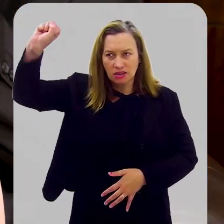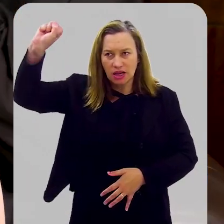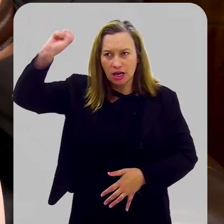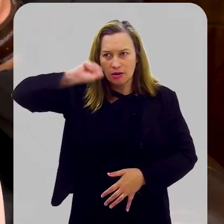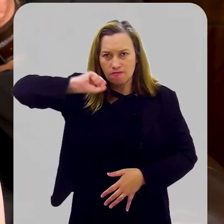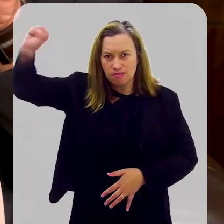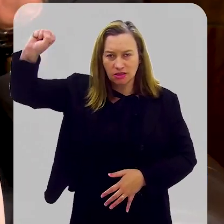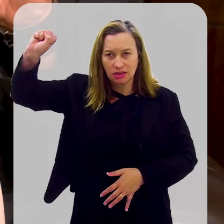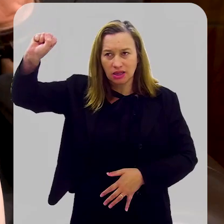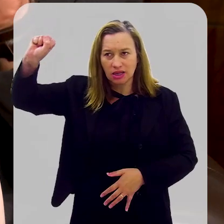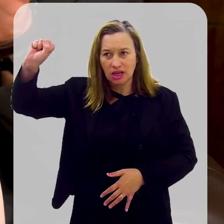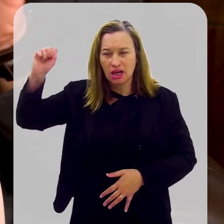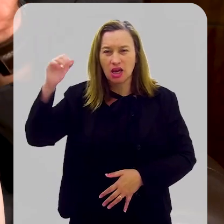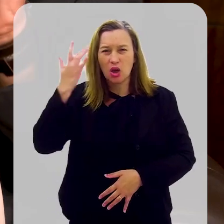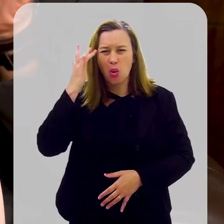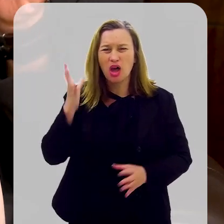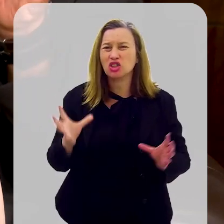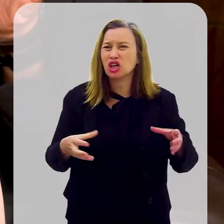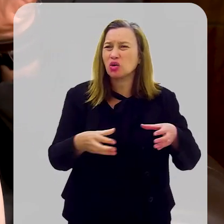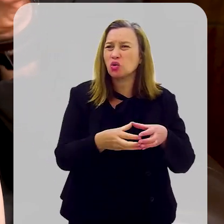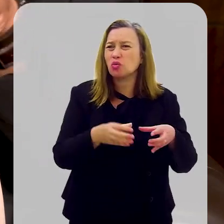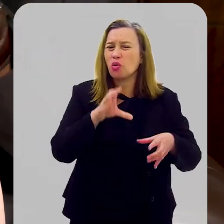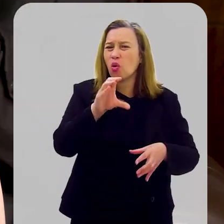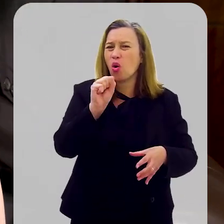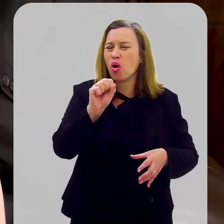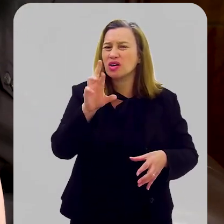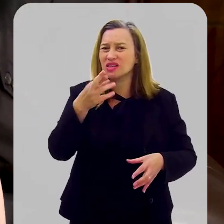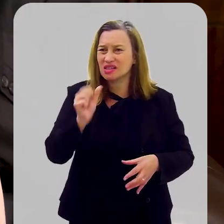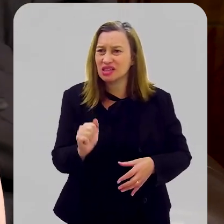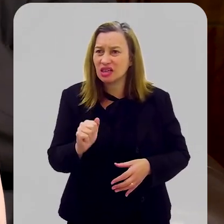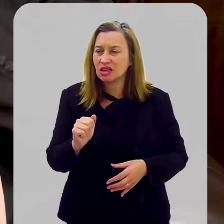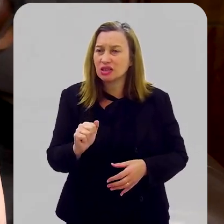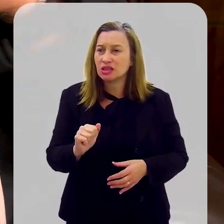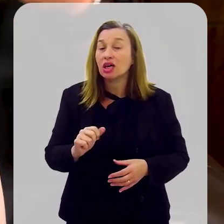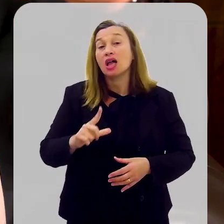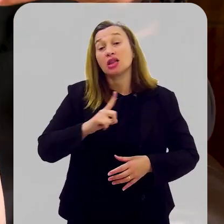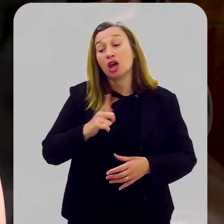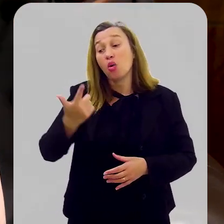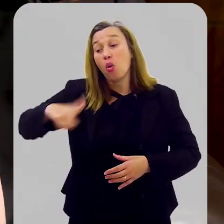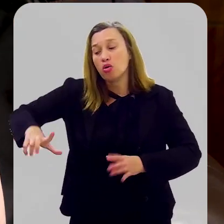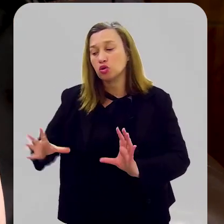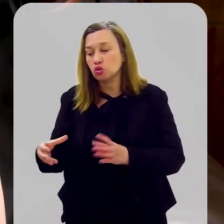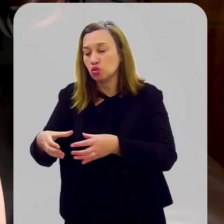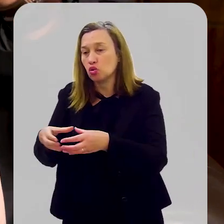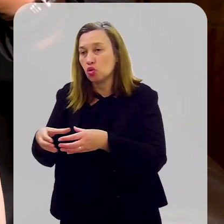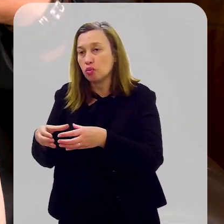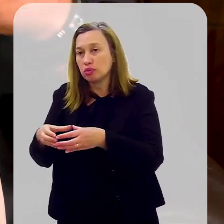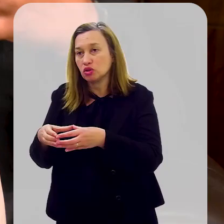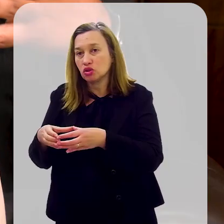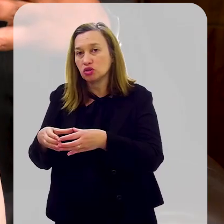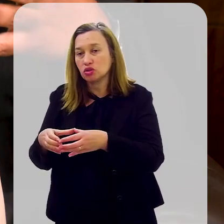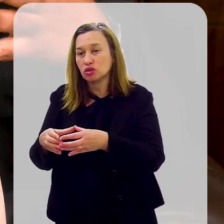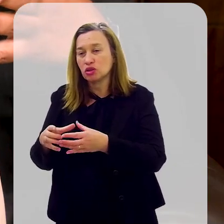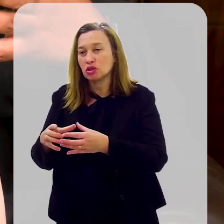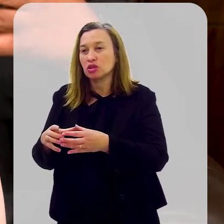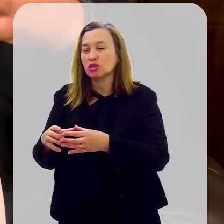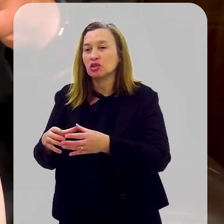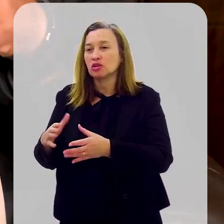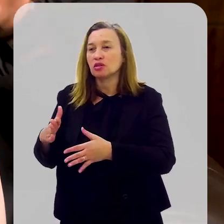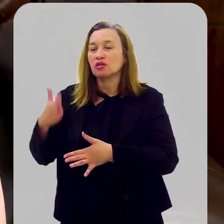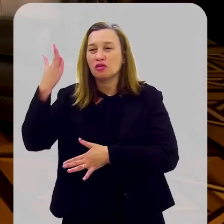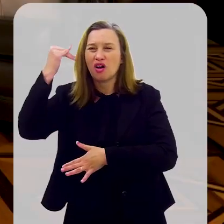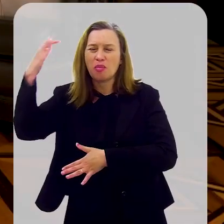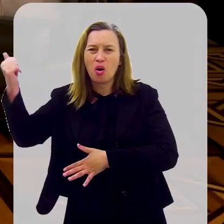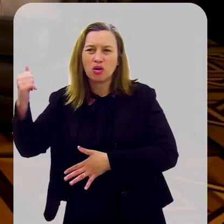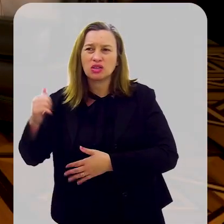era Corsa. Da tribo Corsa, eu acho que ele era Corsa. Os Zulus, né, que tem um poder mais predominante, que são guerreiros.